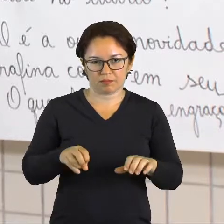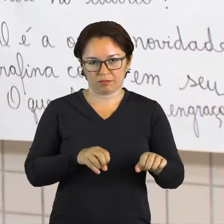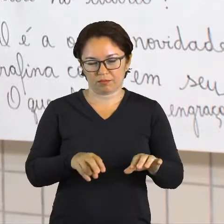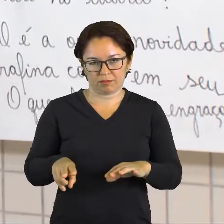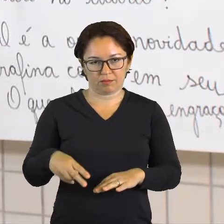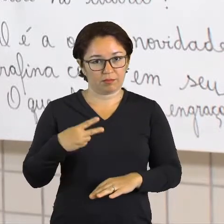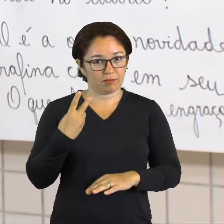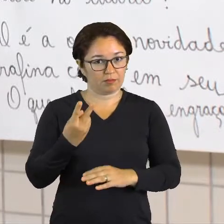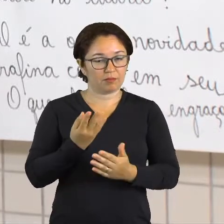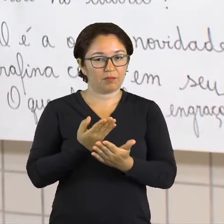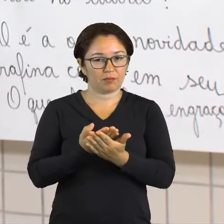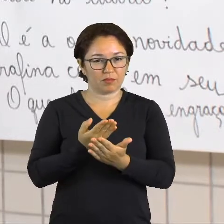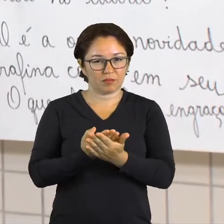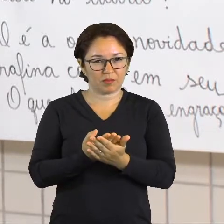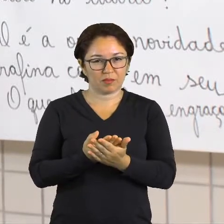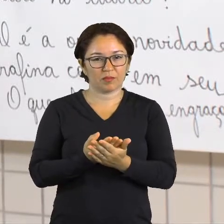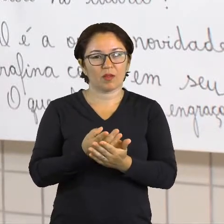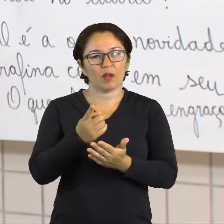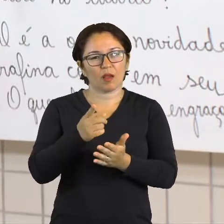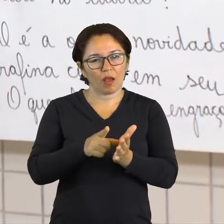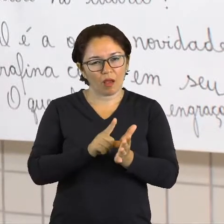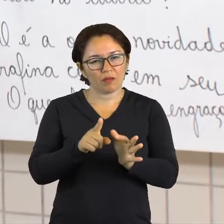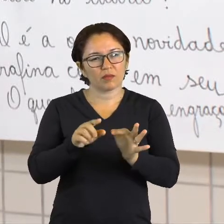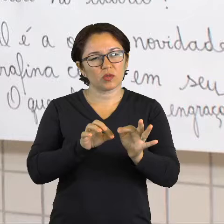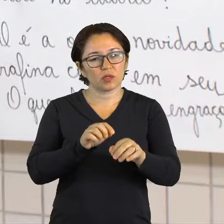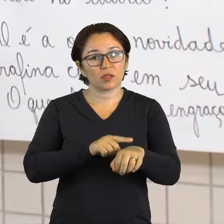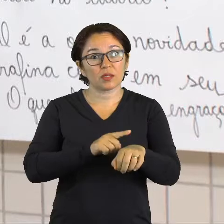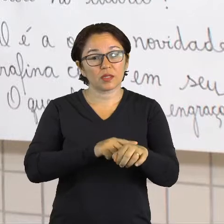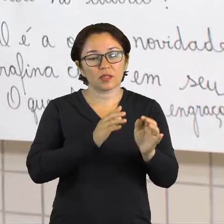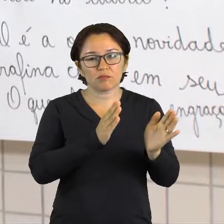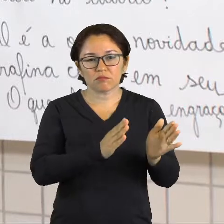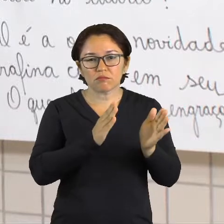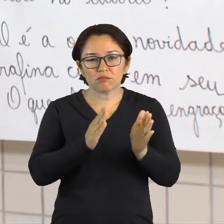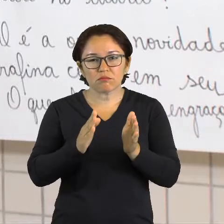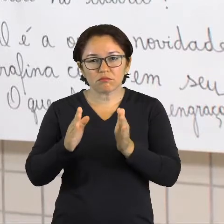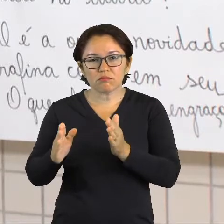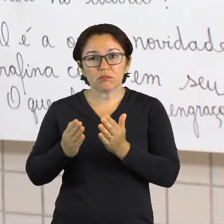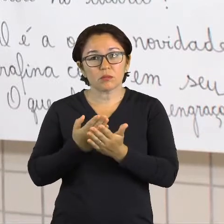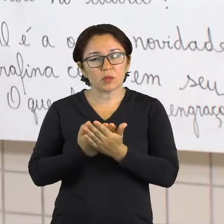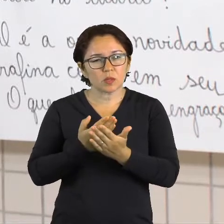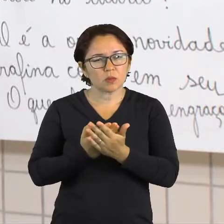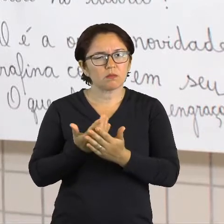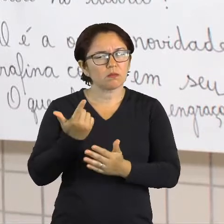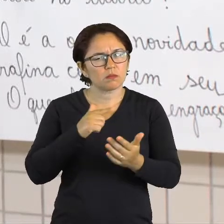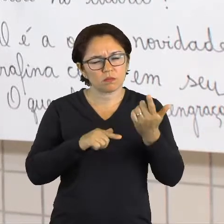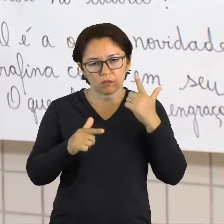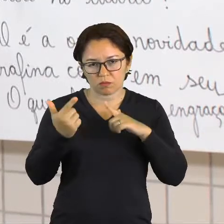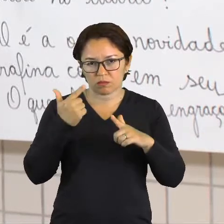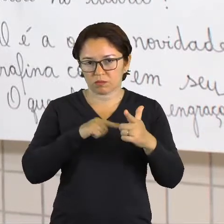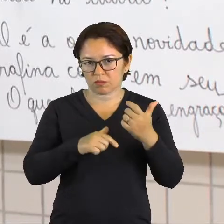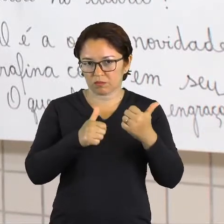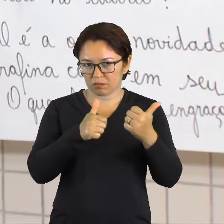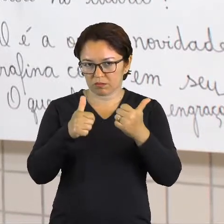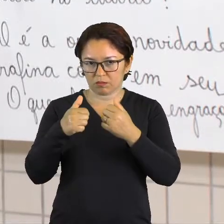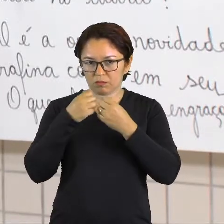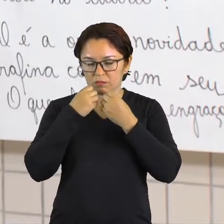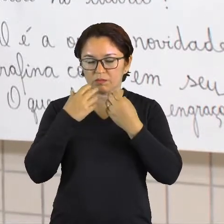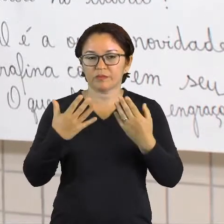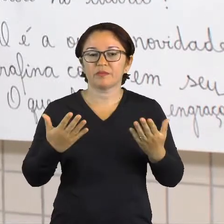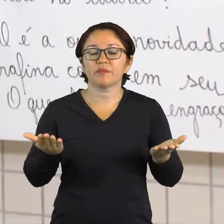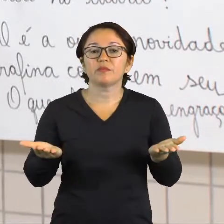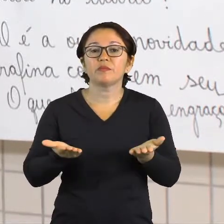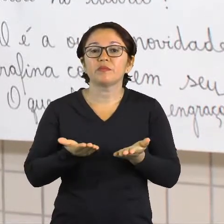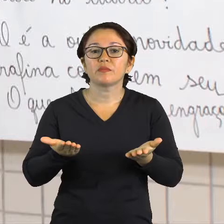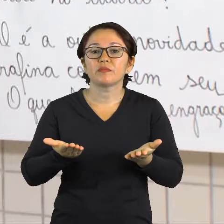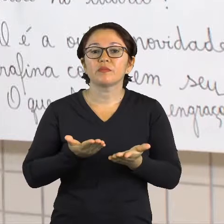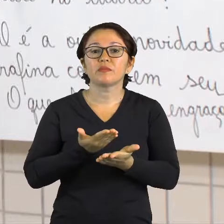se prepare, organize o horário de vocês para que tudo aconteça no tempo certo, não é verdade? Então hoje nós